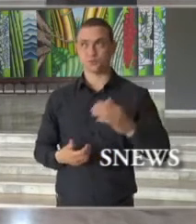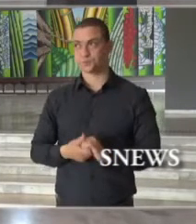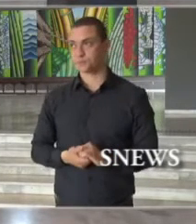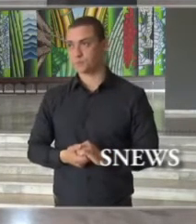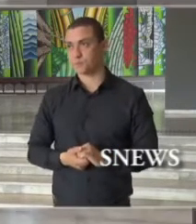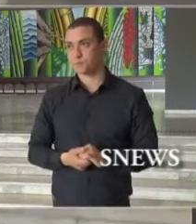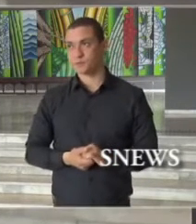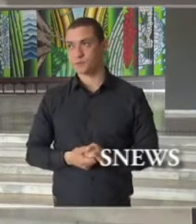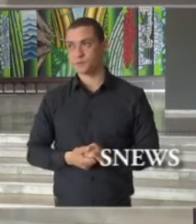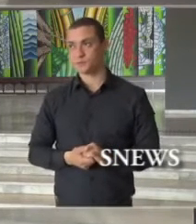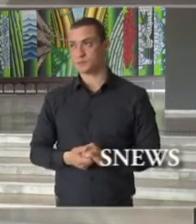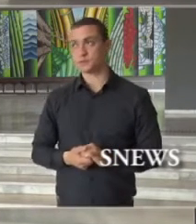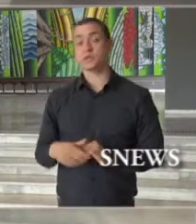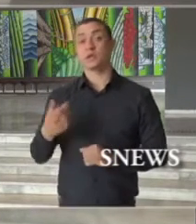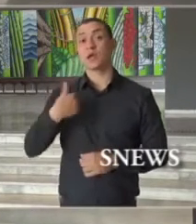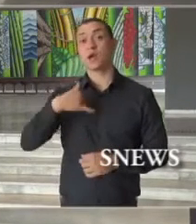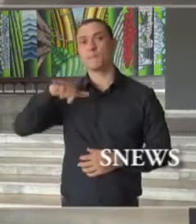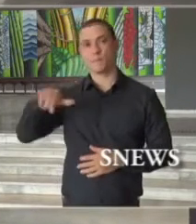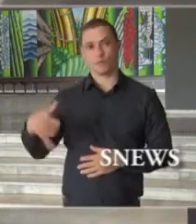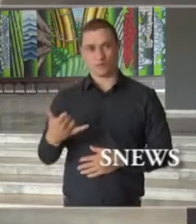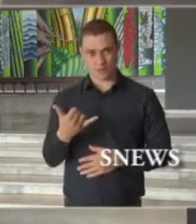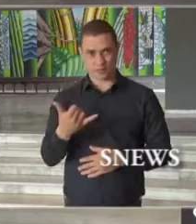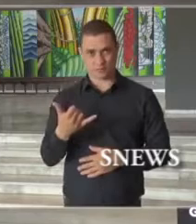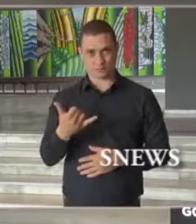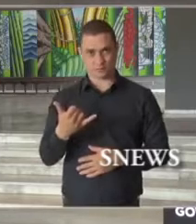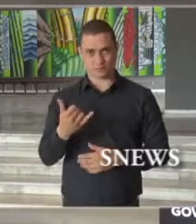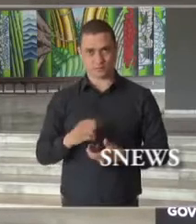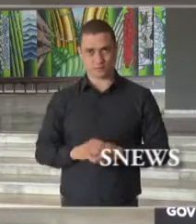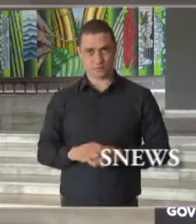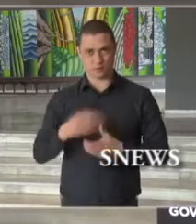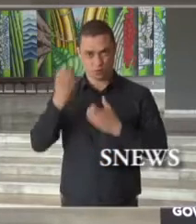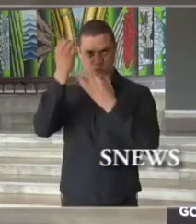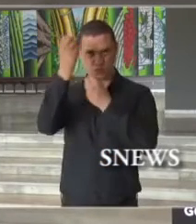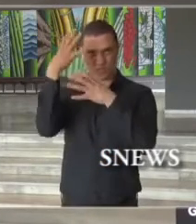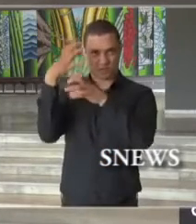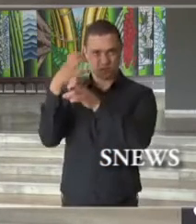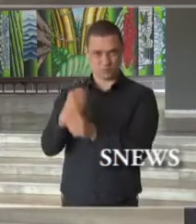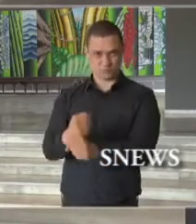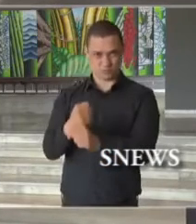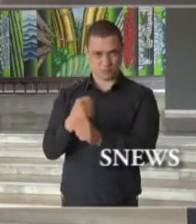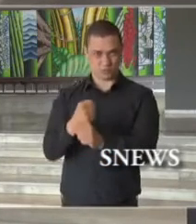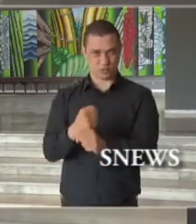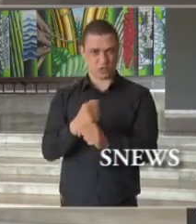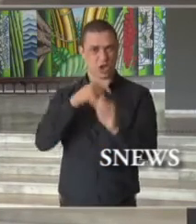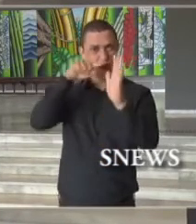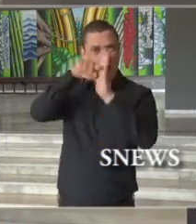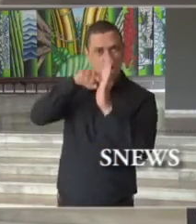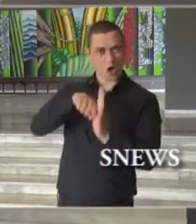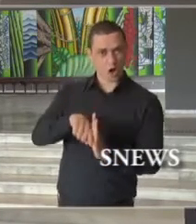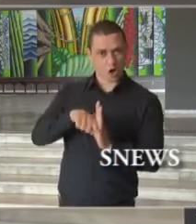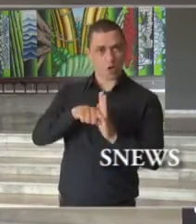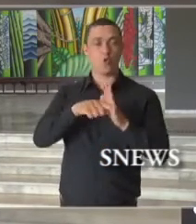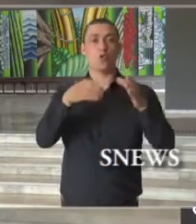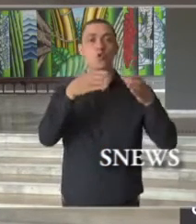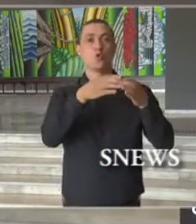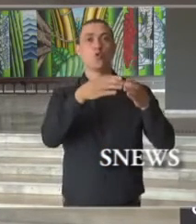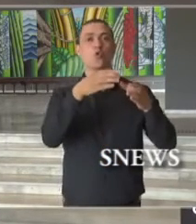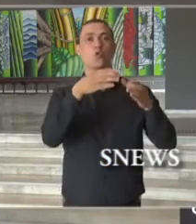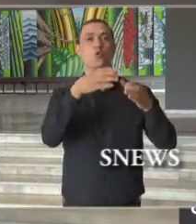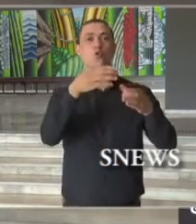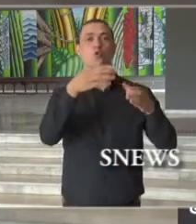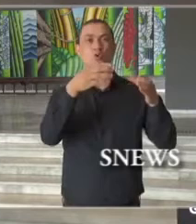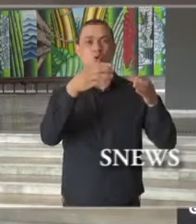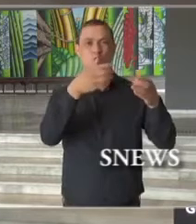eu quero utilizar a dos dados aqui que foram analisados pelo coordenador